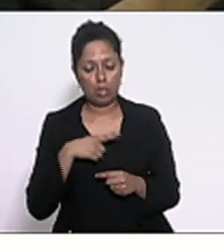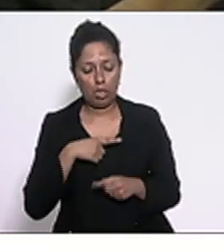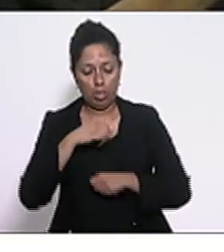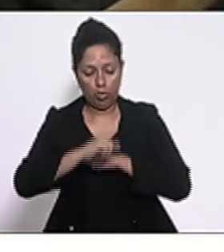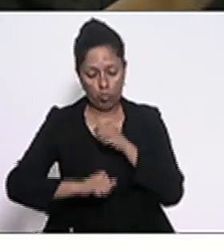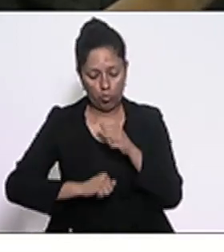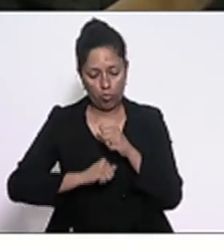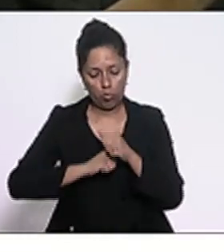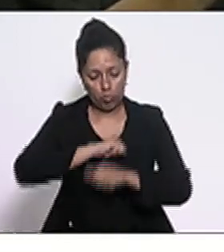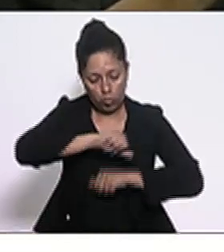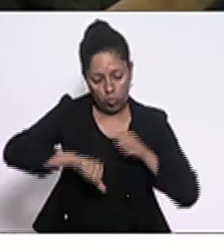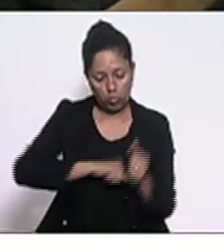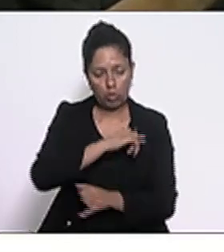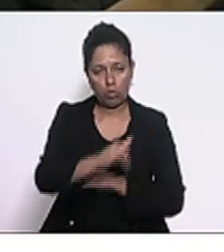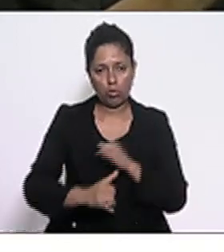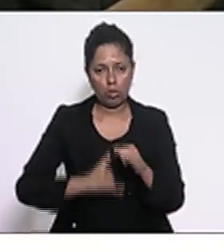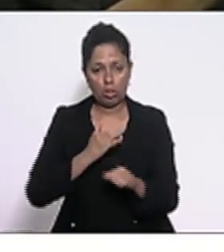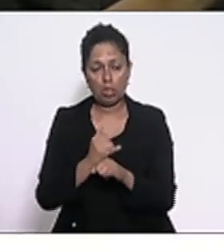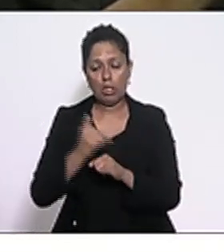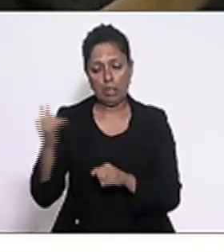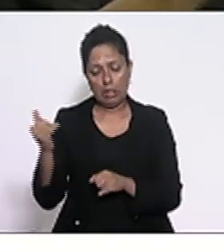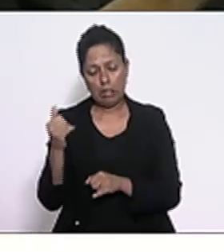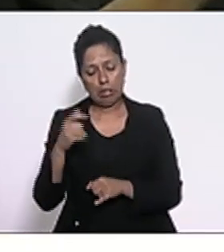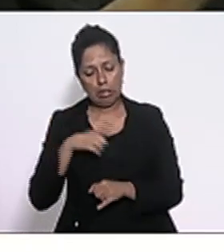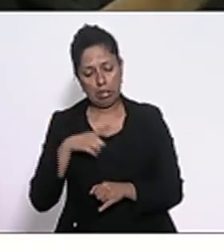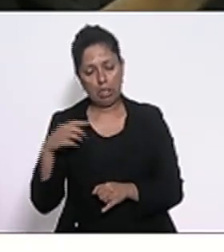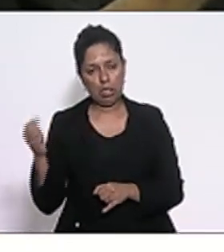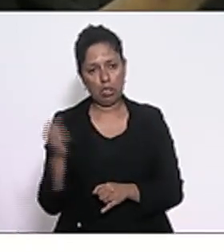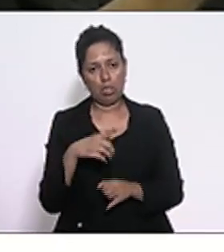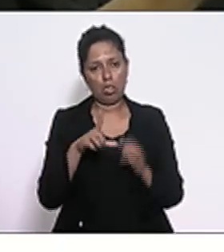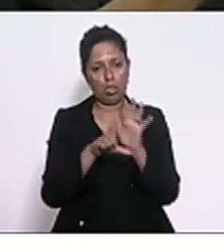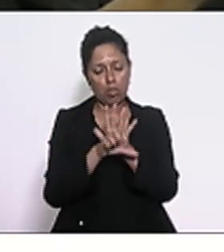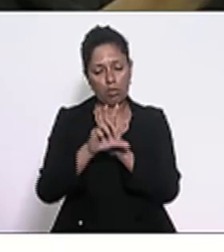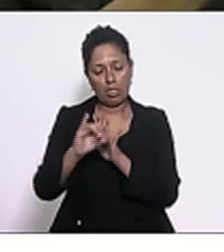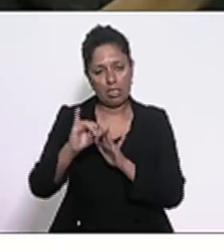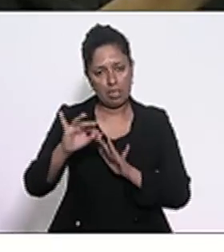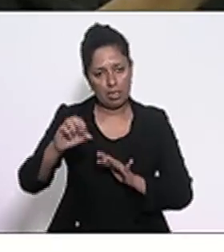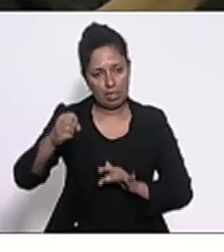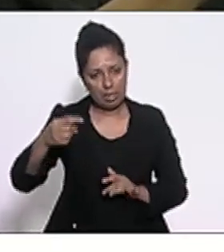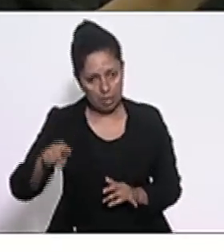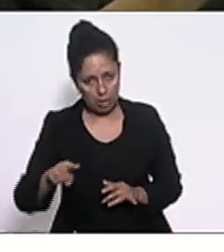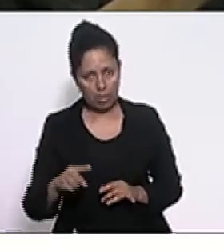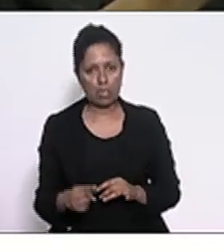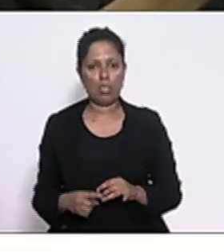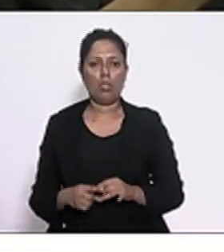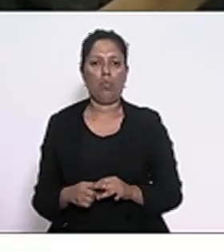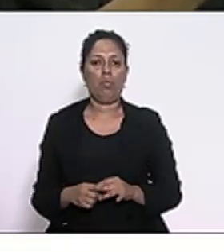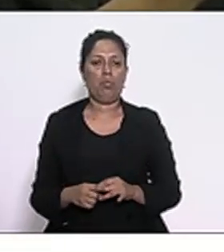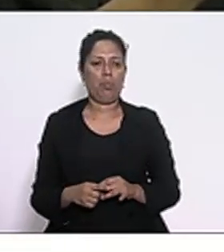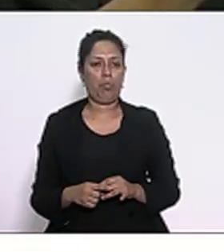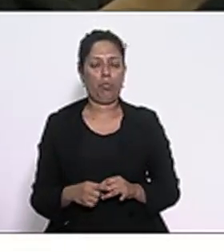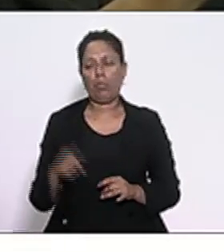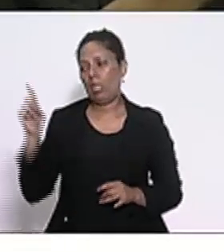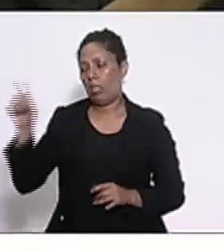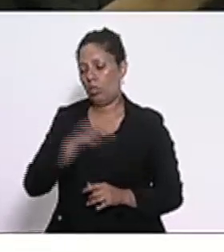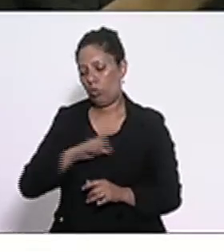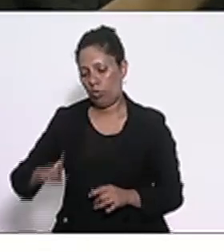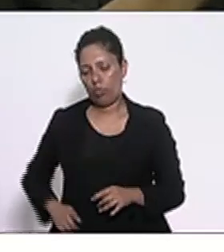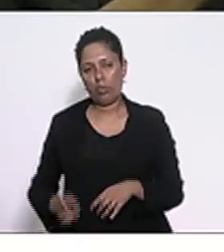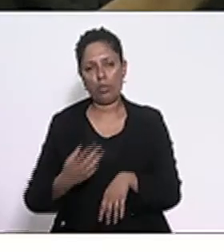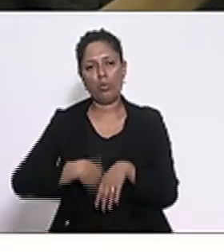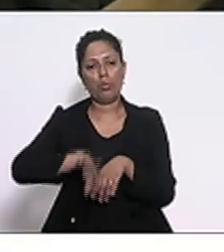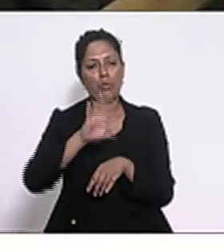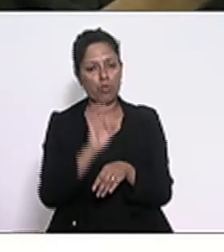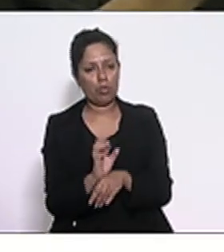computador, implicaria em nova licitação, e lá vai o governo do Estado comprar de novo um mainframe, que ele vai comprar um